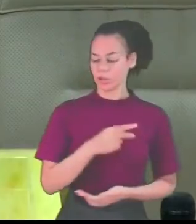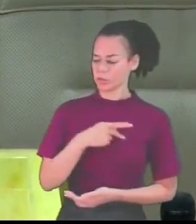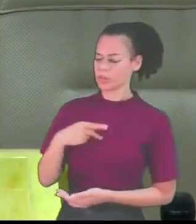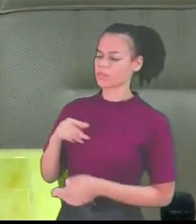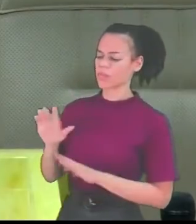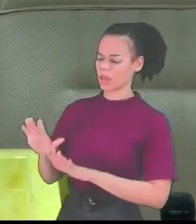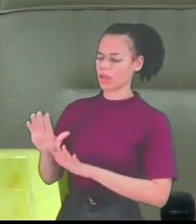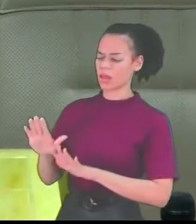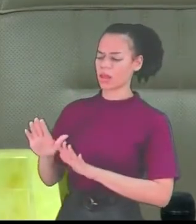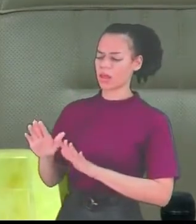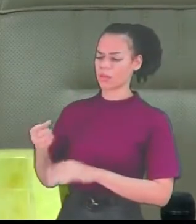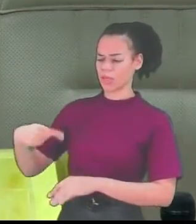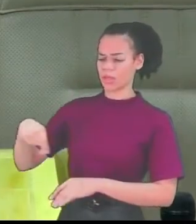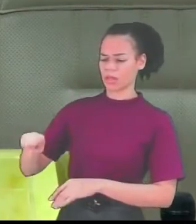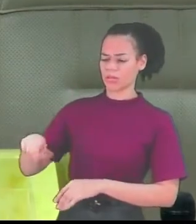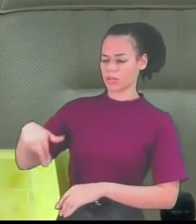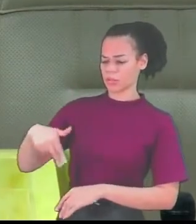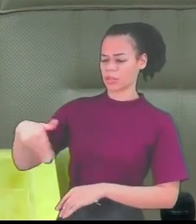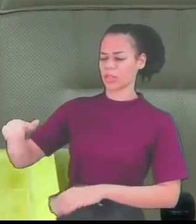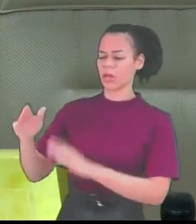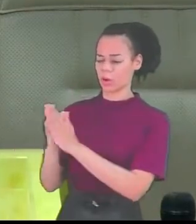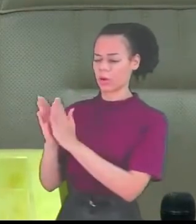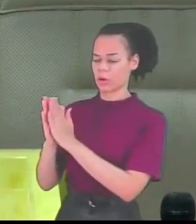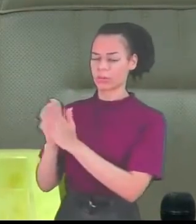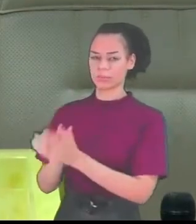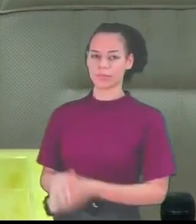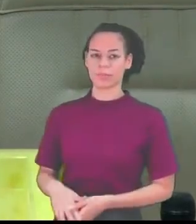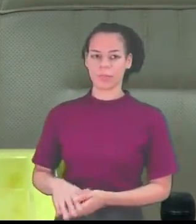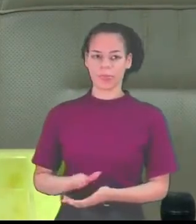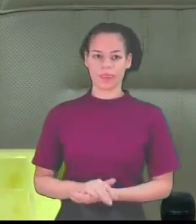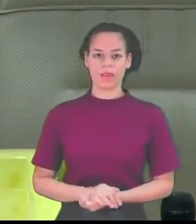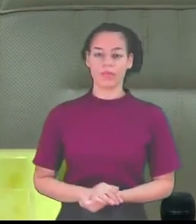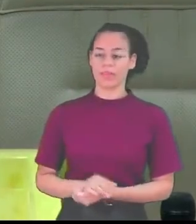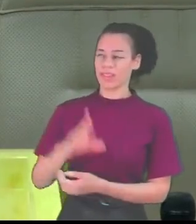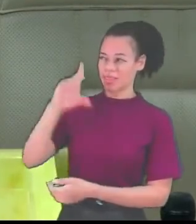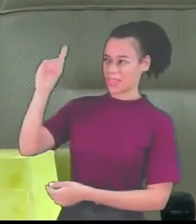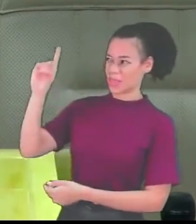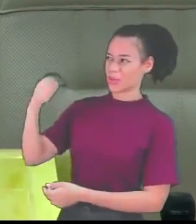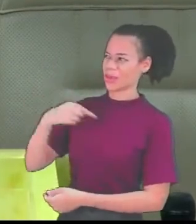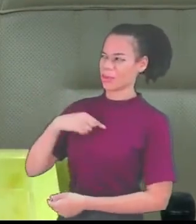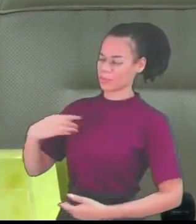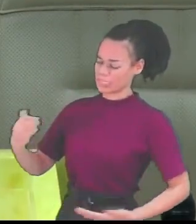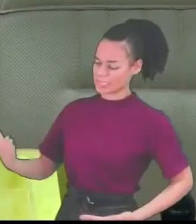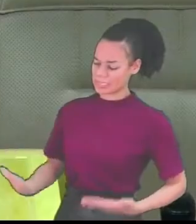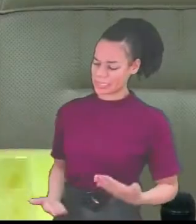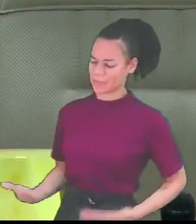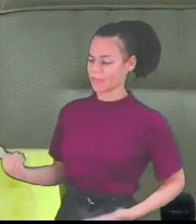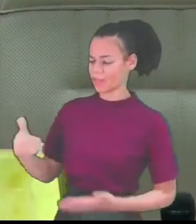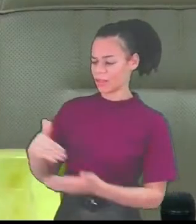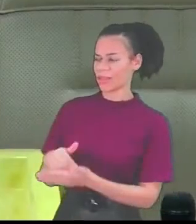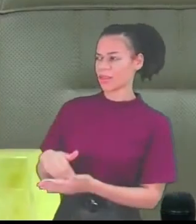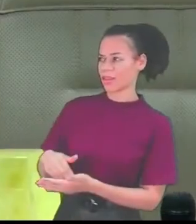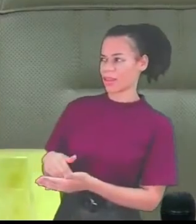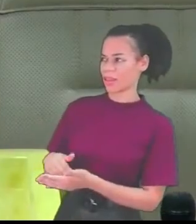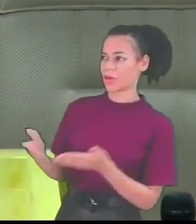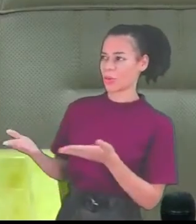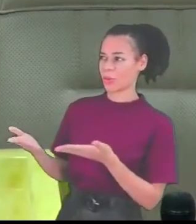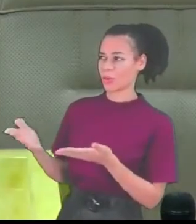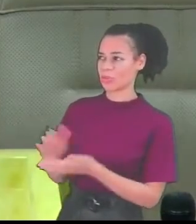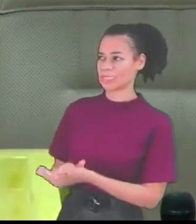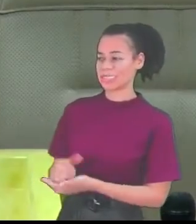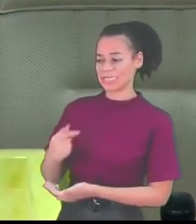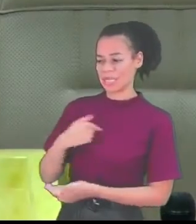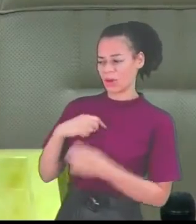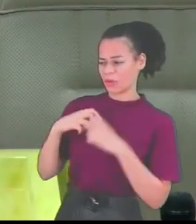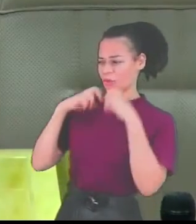ele saiu no terreiro é esse Deus eu tenho que servido até hoje não me deixe passar por